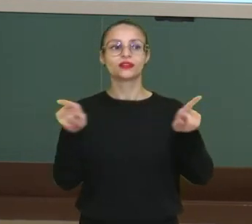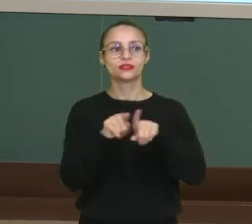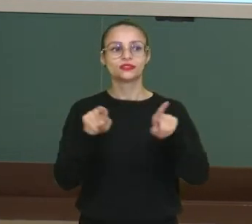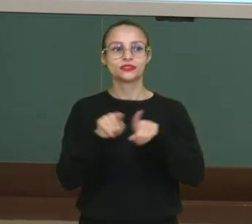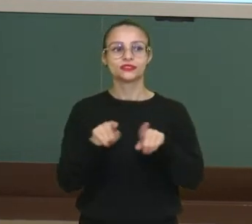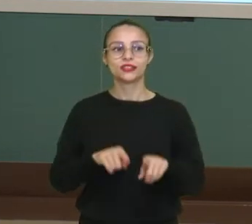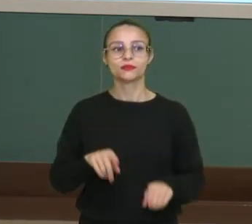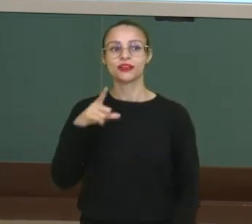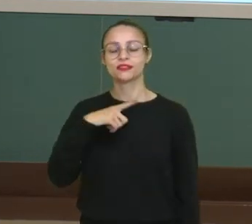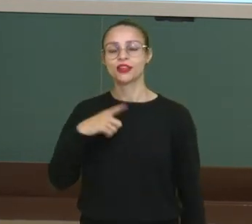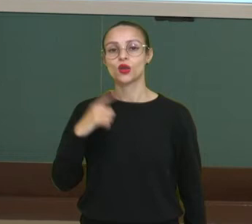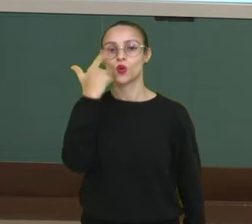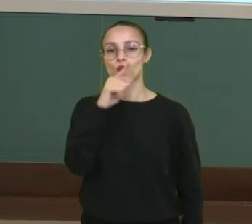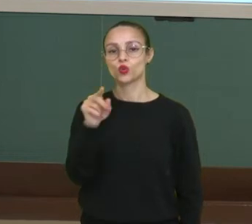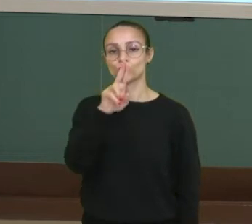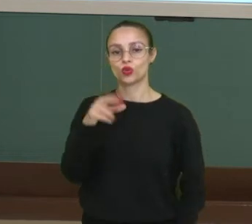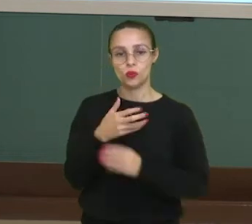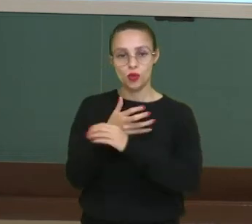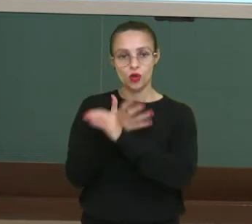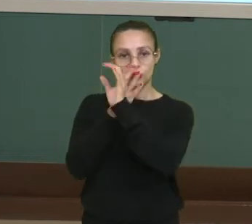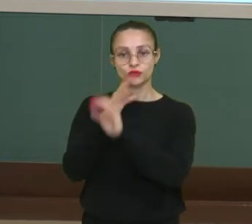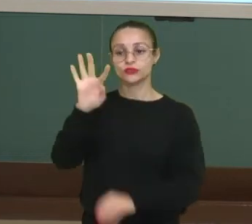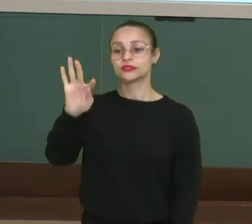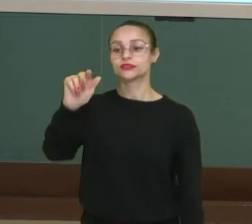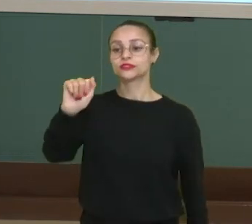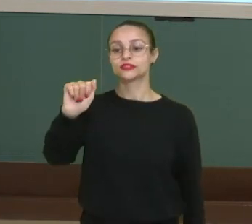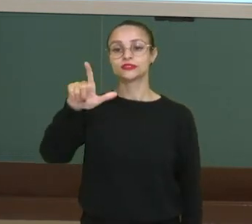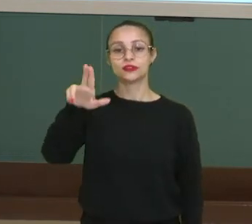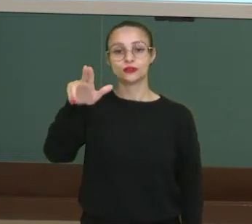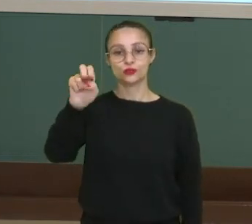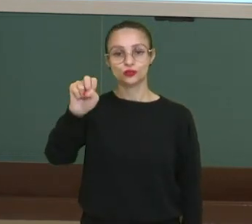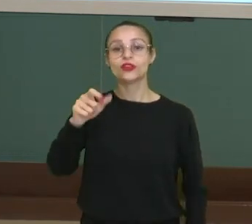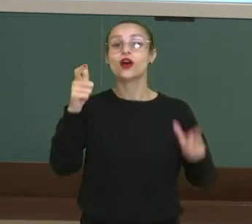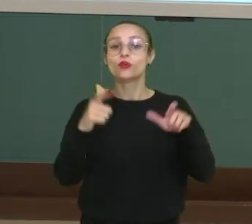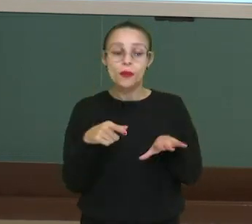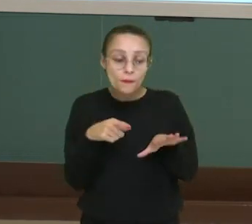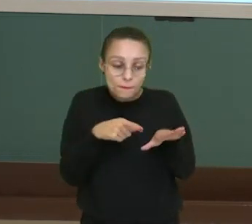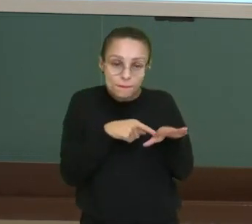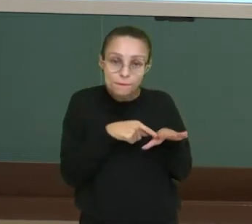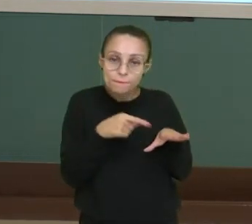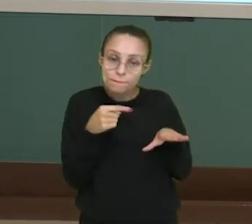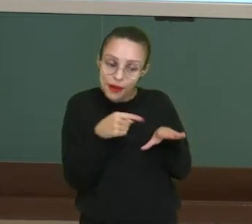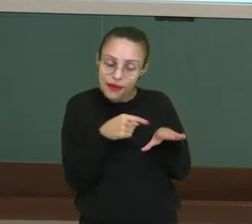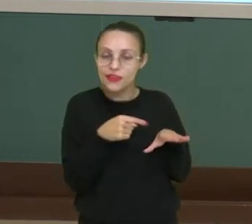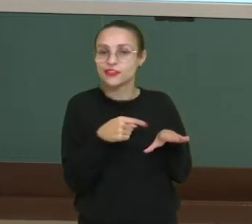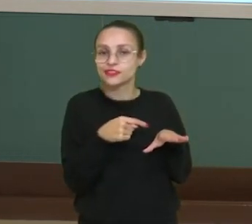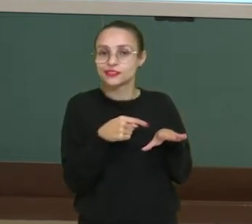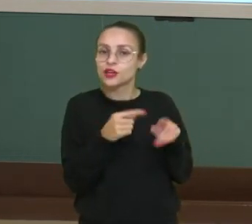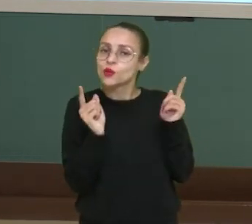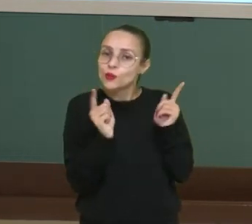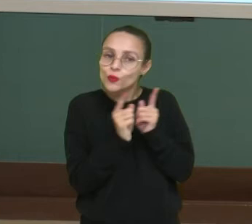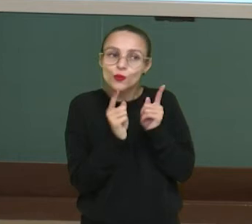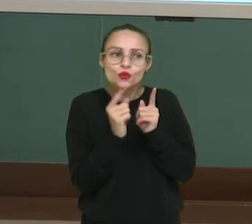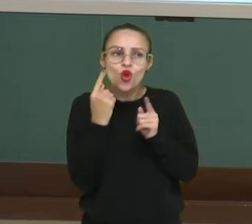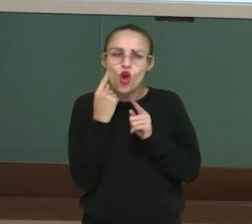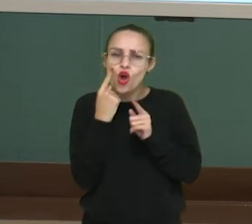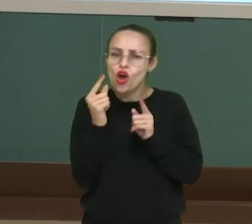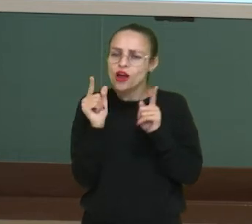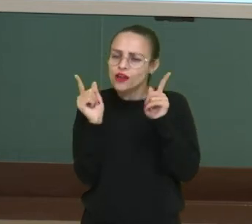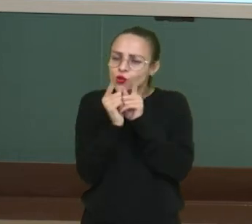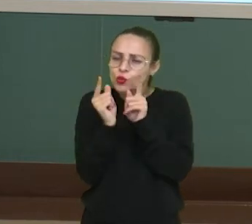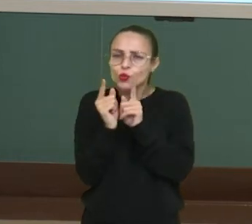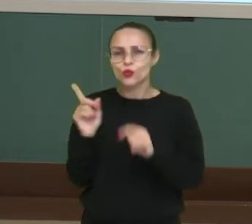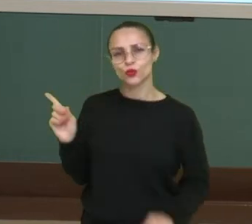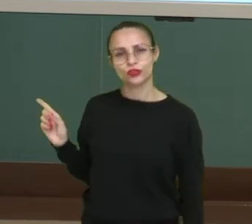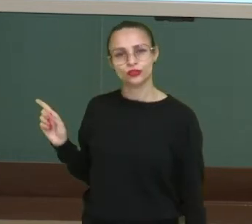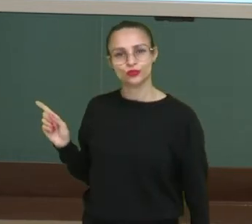exemplo, o talos, que ele fica lá no nosso pé. É um osso curto. Olha como ele é